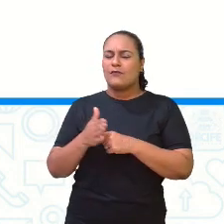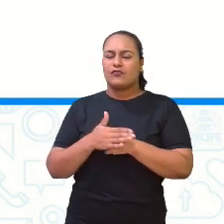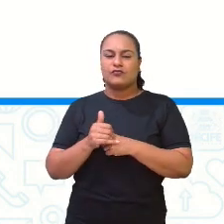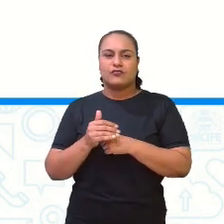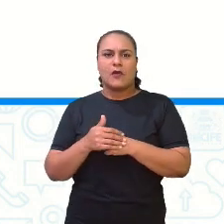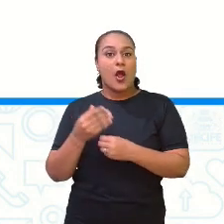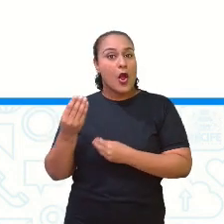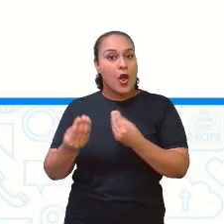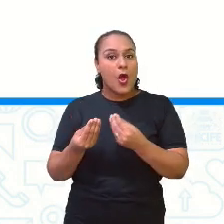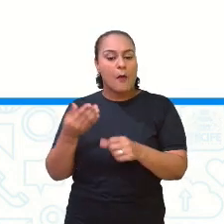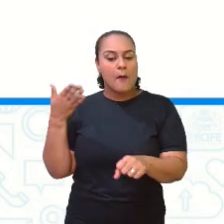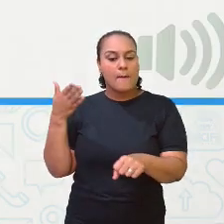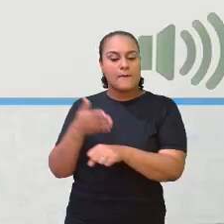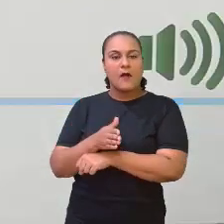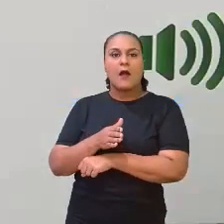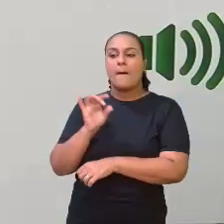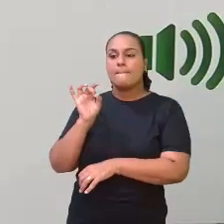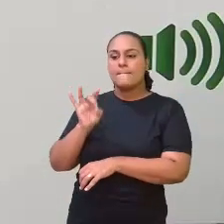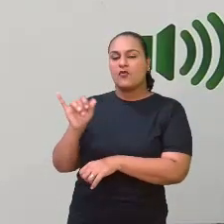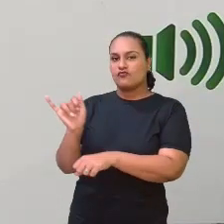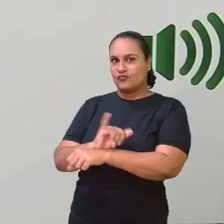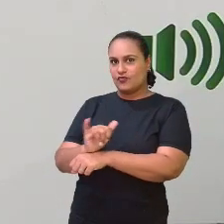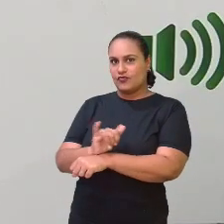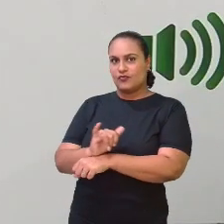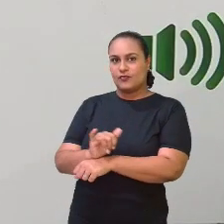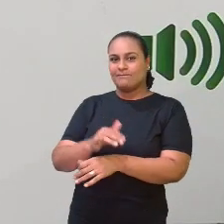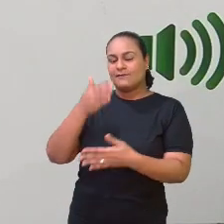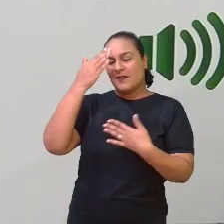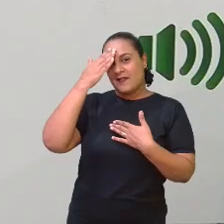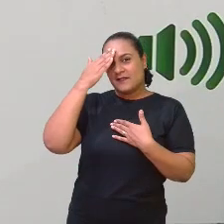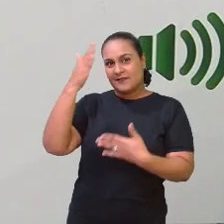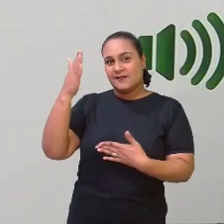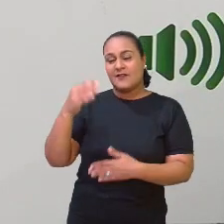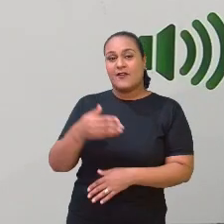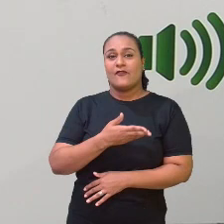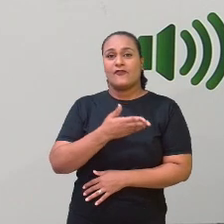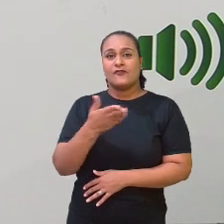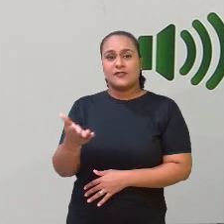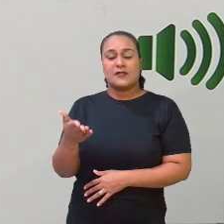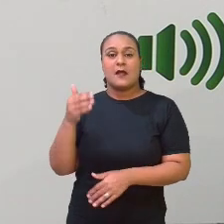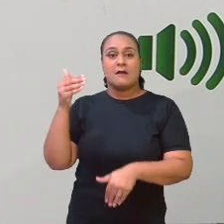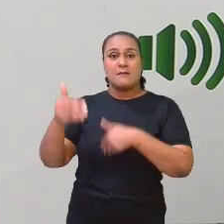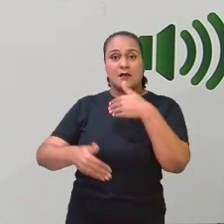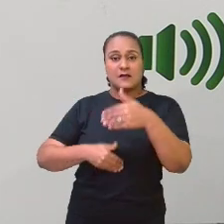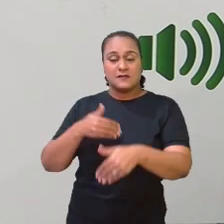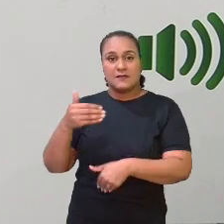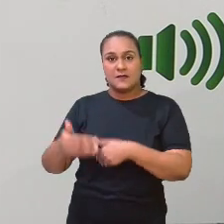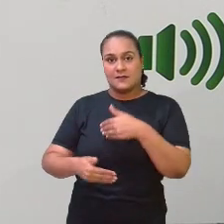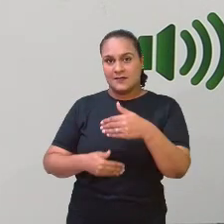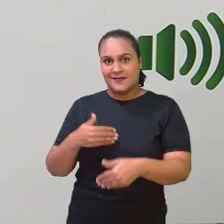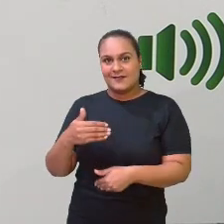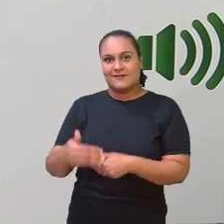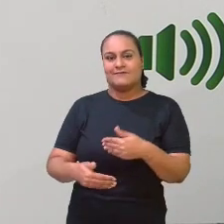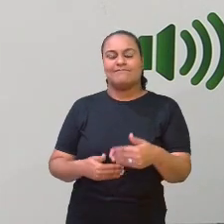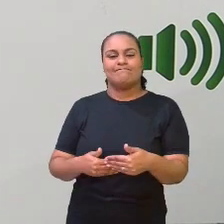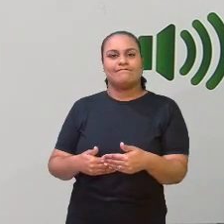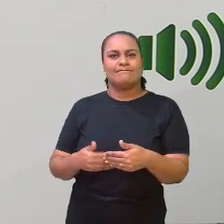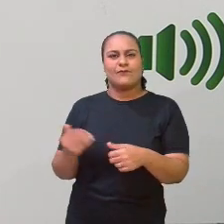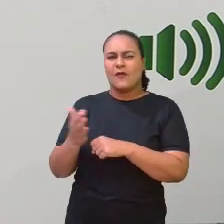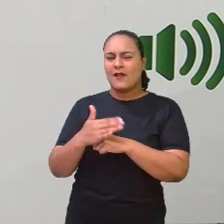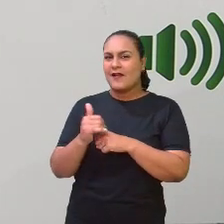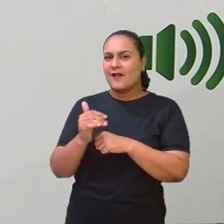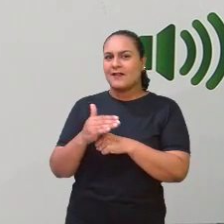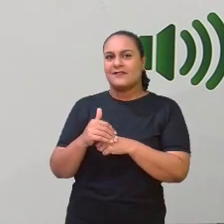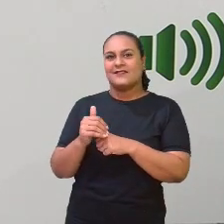do YouTube, tá? Por enquanto. Então, gente, quero agradecer a vocês a companhia, agradeço o carinho e